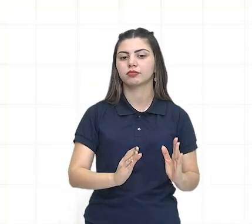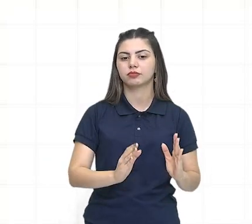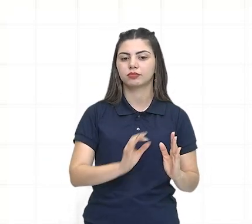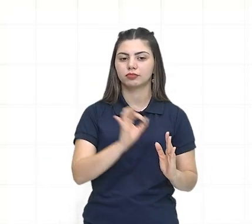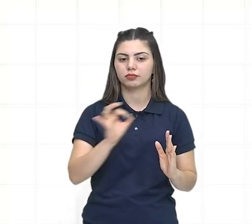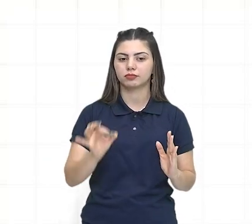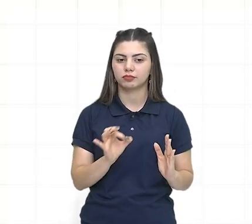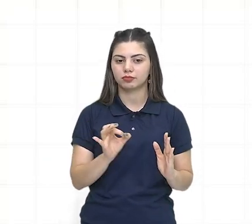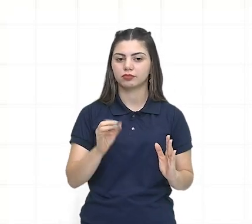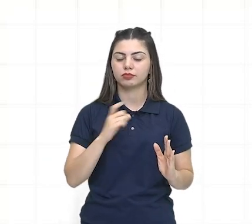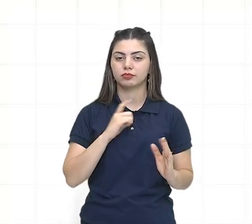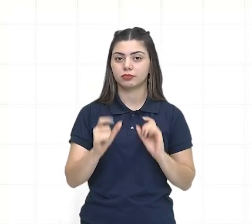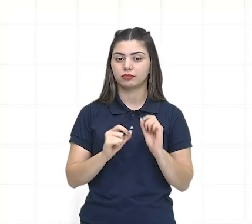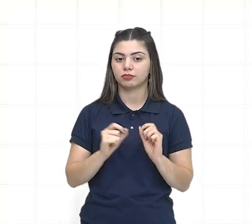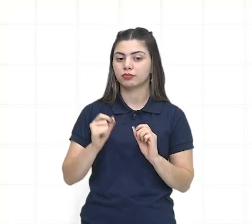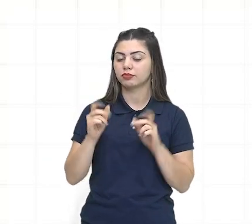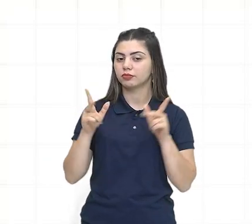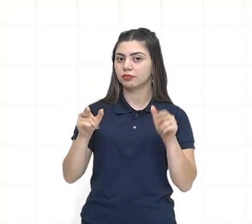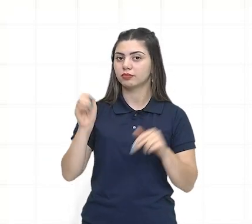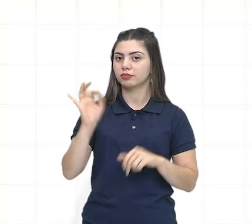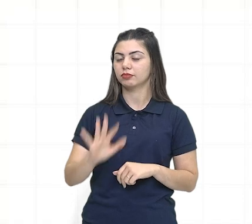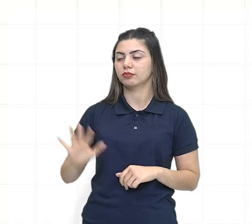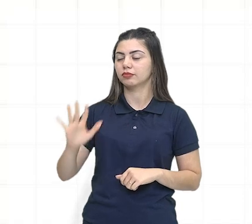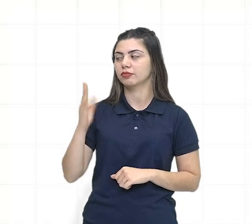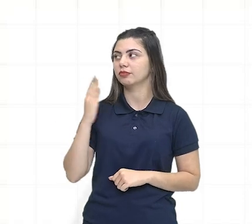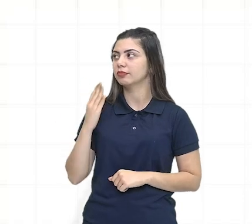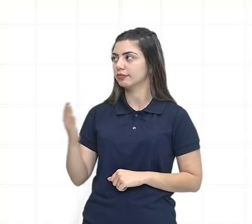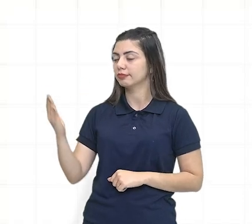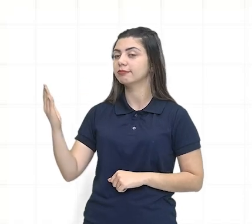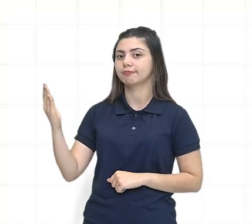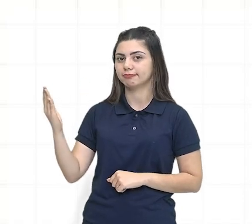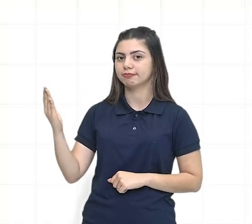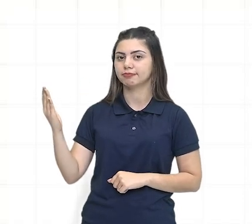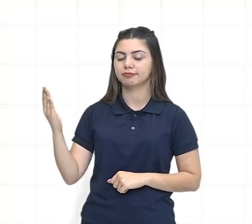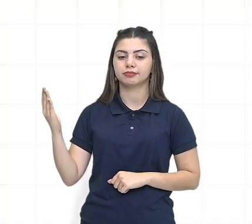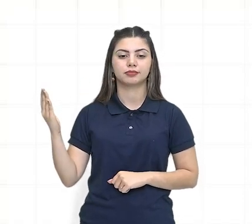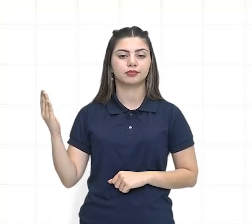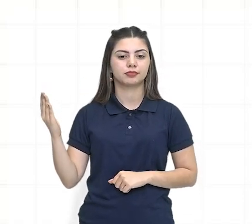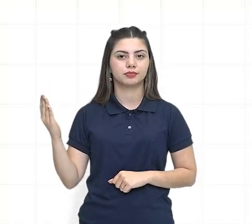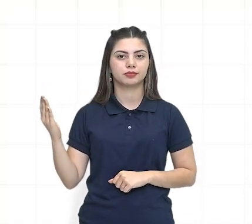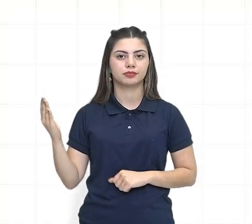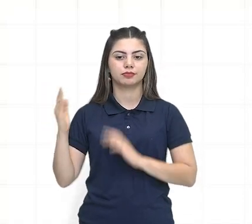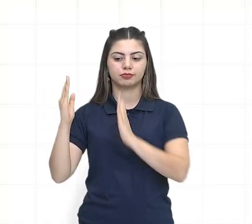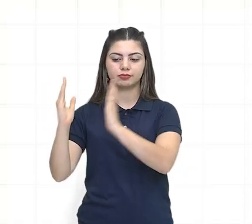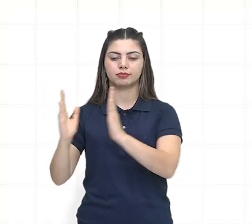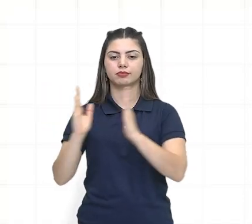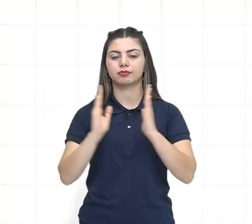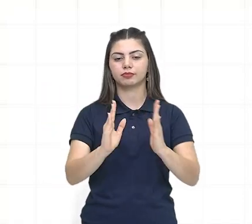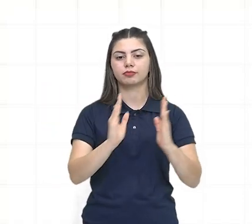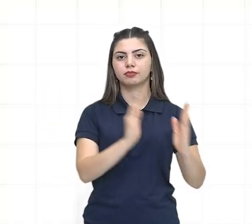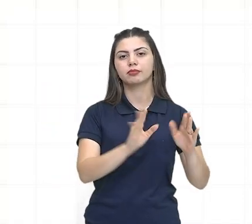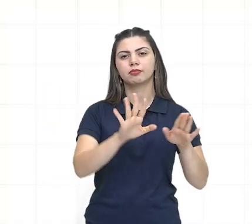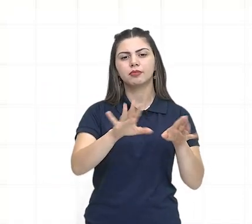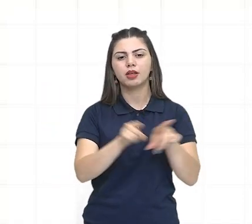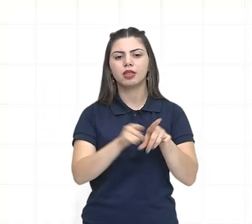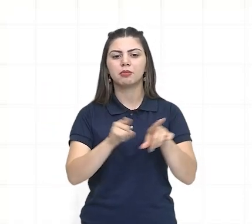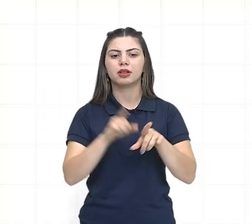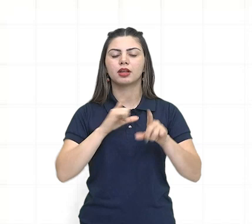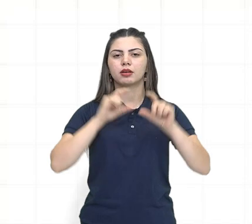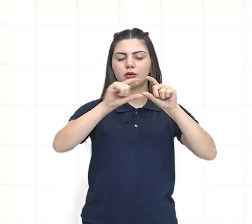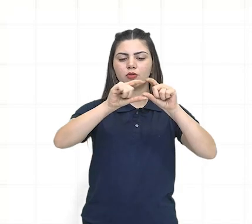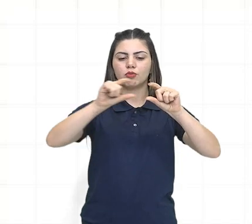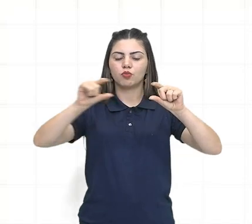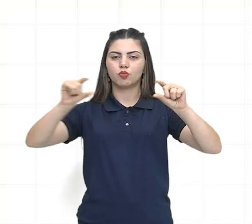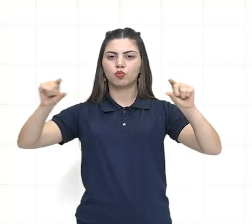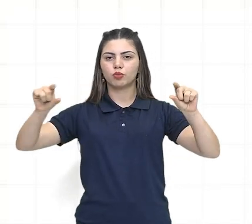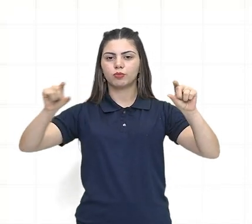um posicionamento vertical, ok? E em linhas,